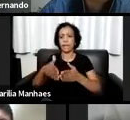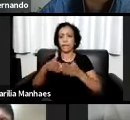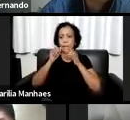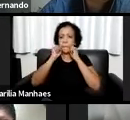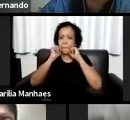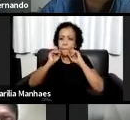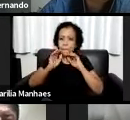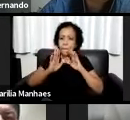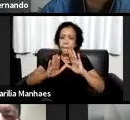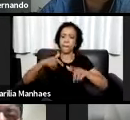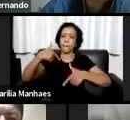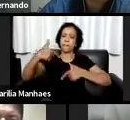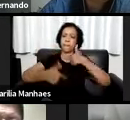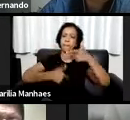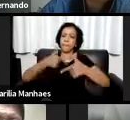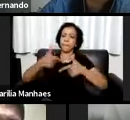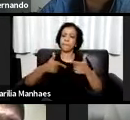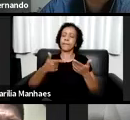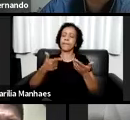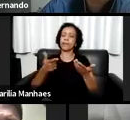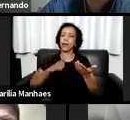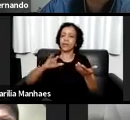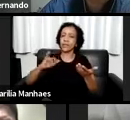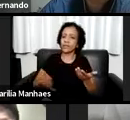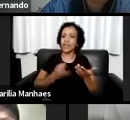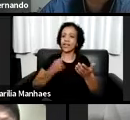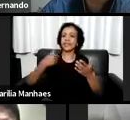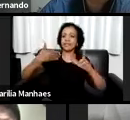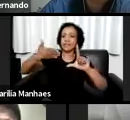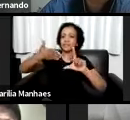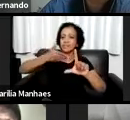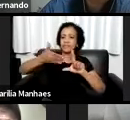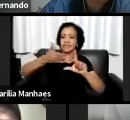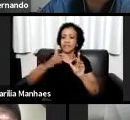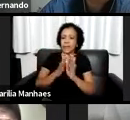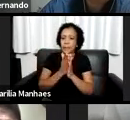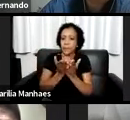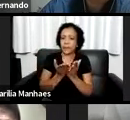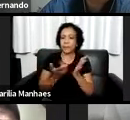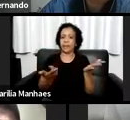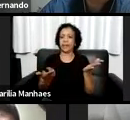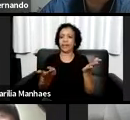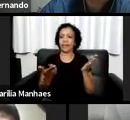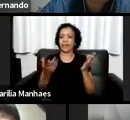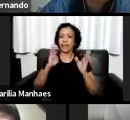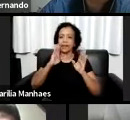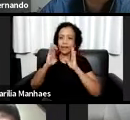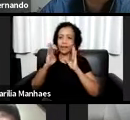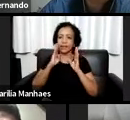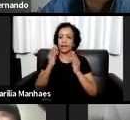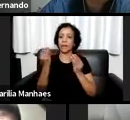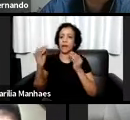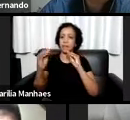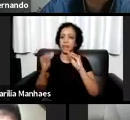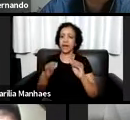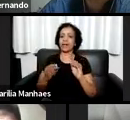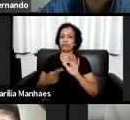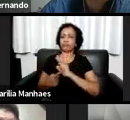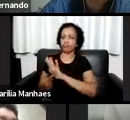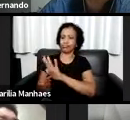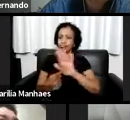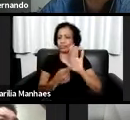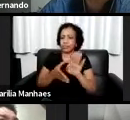mídia, a gente faz através de vídeos e de videoconferências, mas a gente sabe que o nosso Deus é o nosso refúgio, o nosso Deus